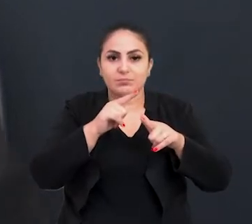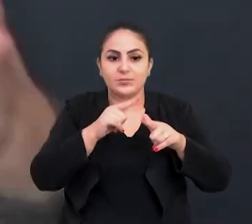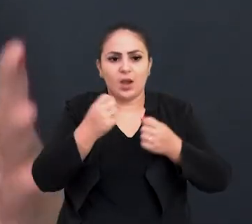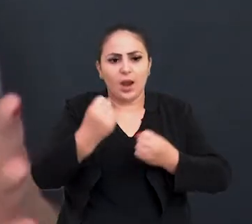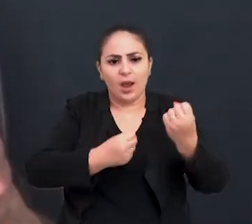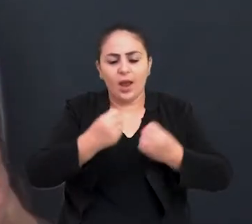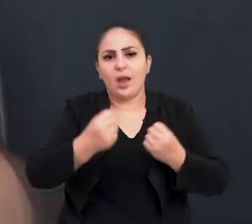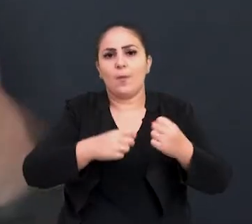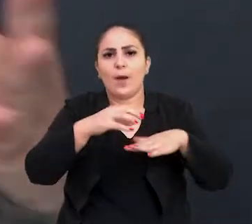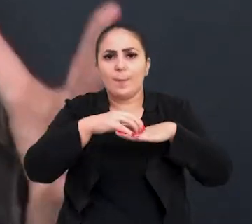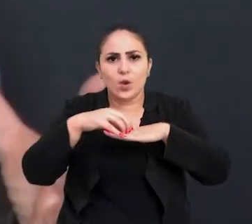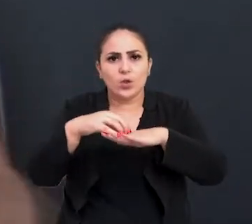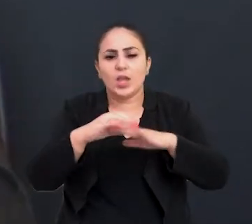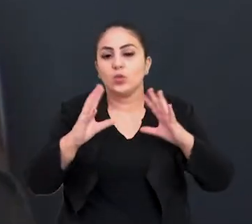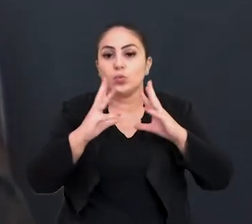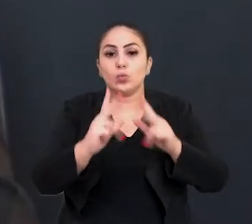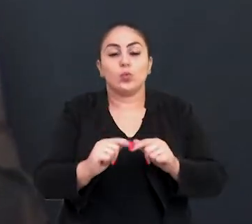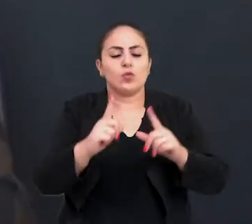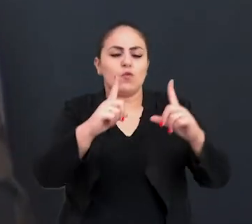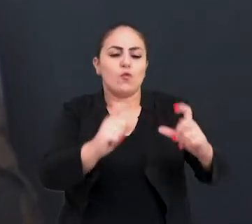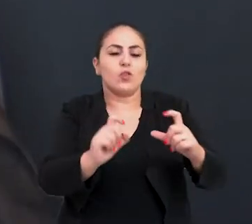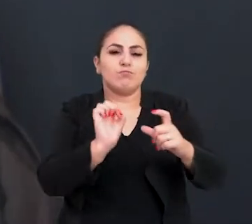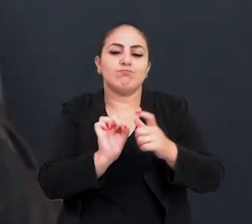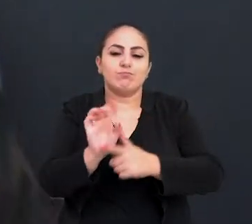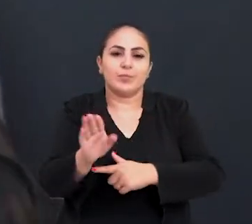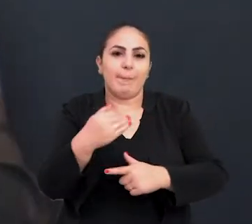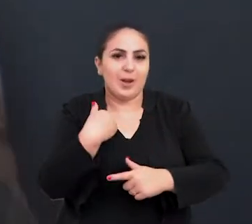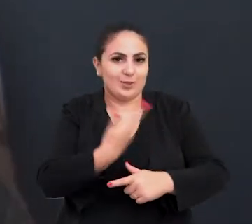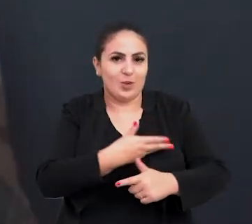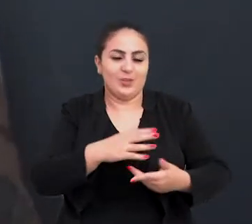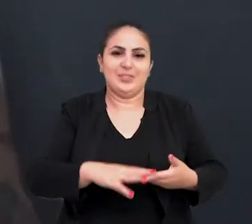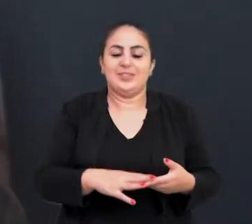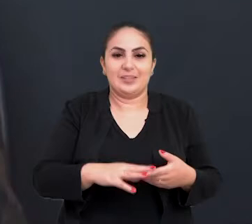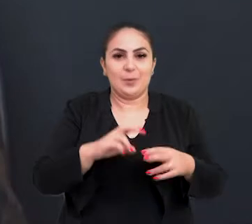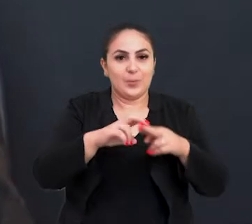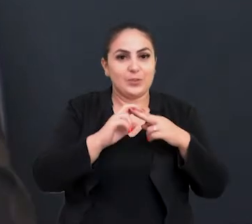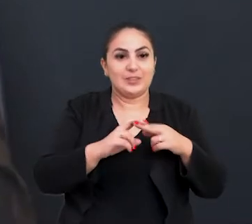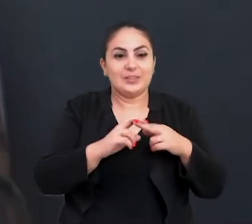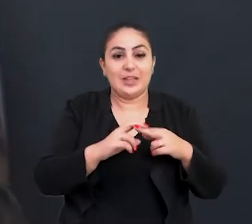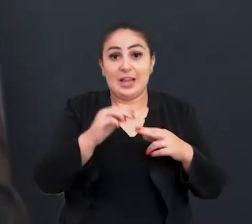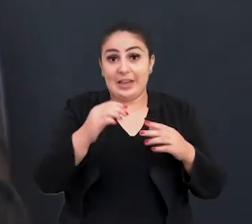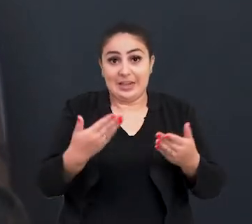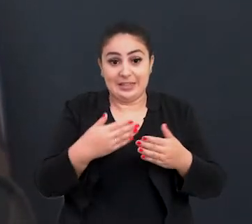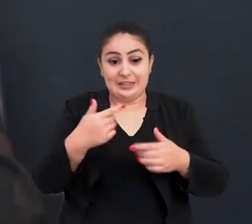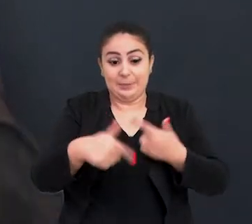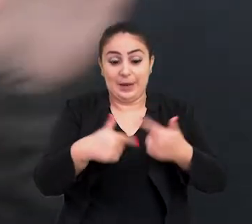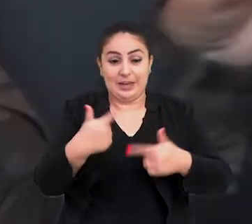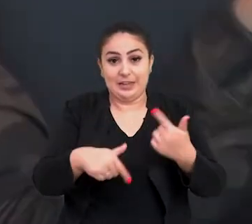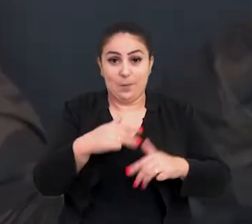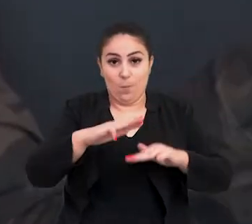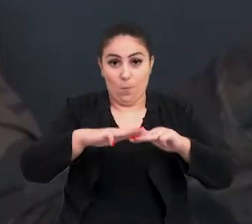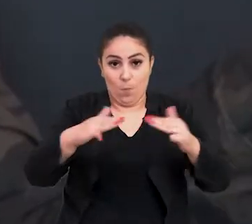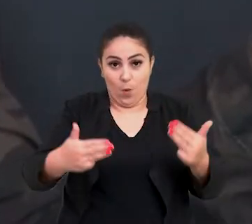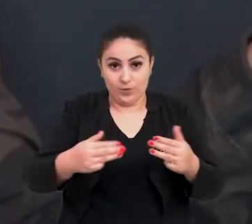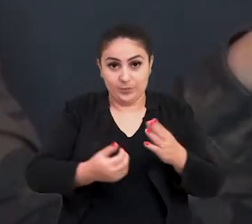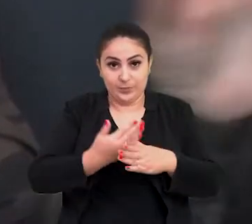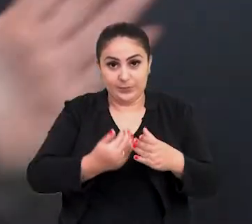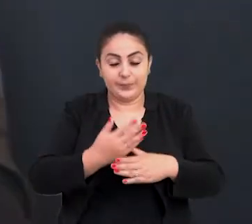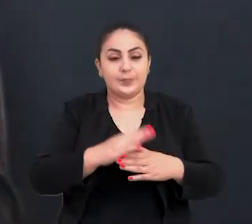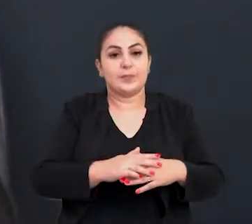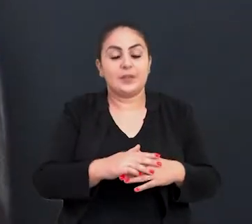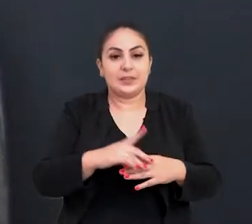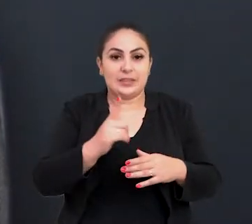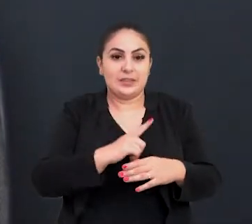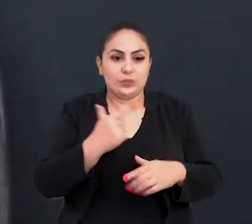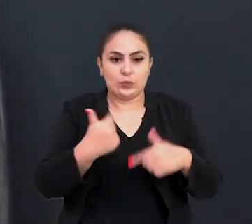né, conseguiu o carro, comprou uma caminhonete, então ele tira foto, envia para nós, né? Ele é marceneiro. Então ele